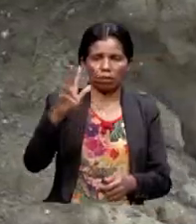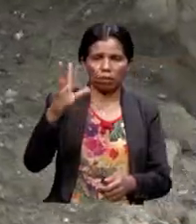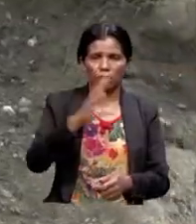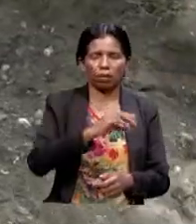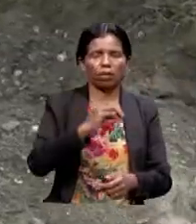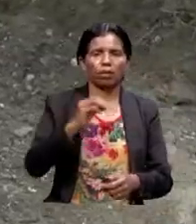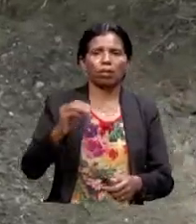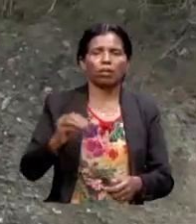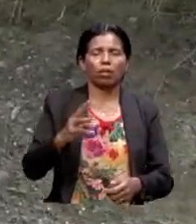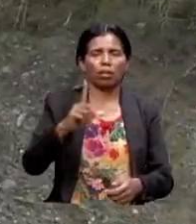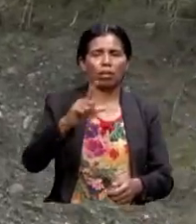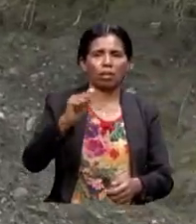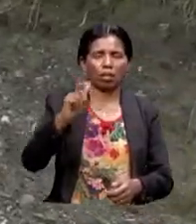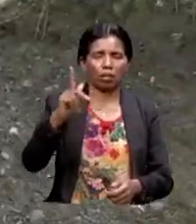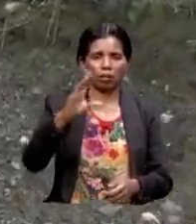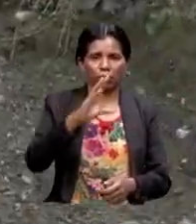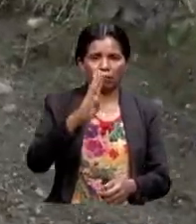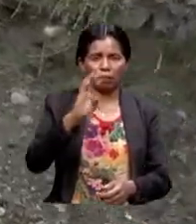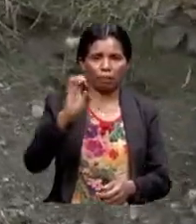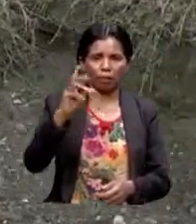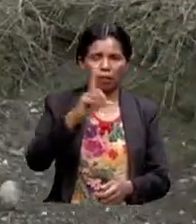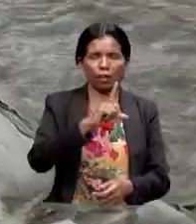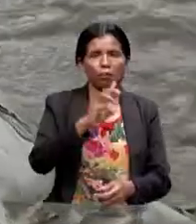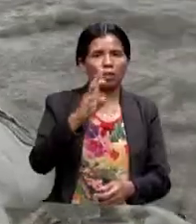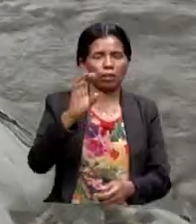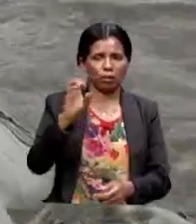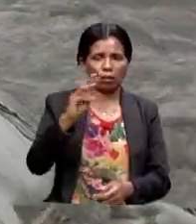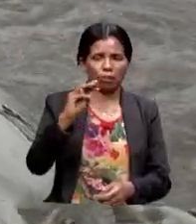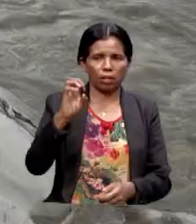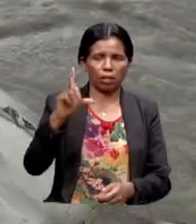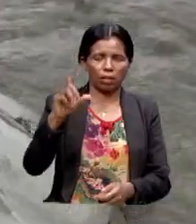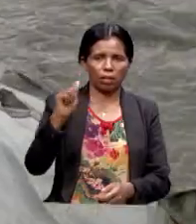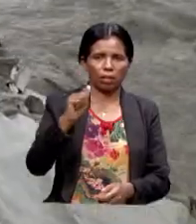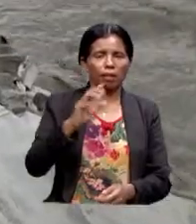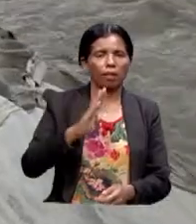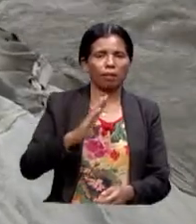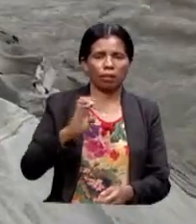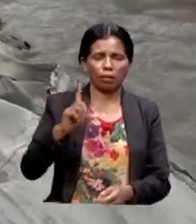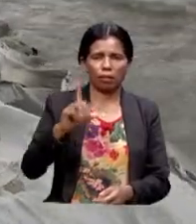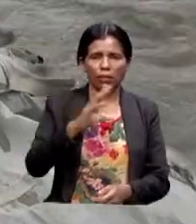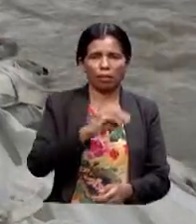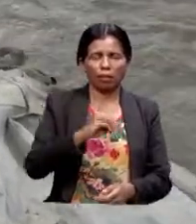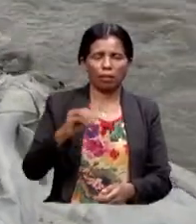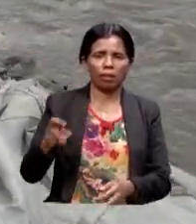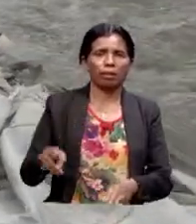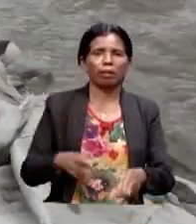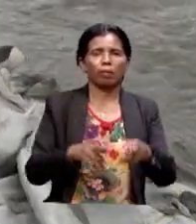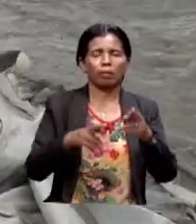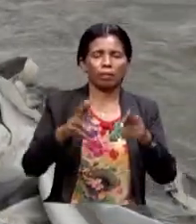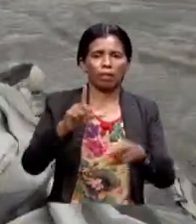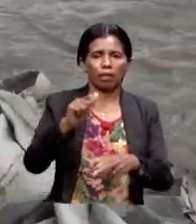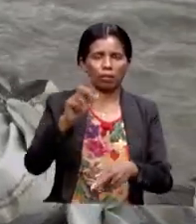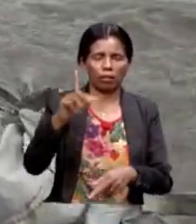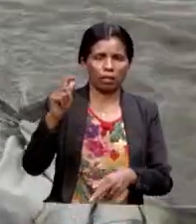malarahu, laklo, mabele, labangwai, malere, behalio, no irrigação laulata. Dadaun